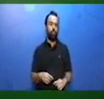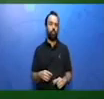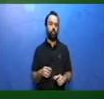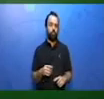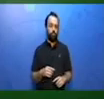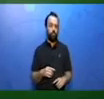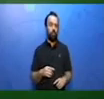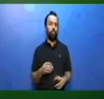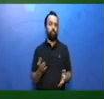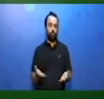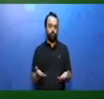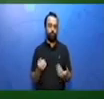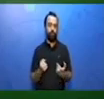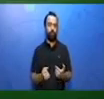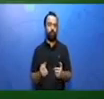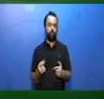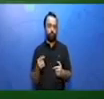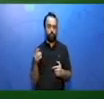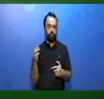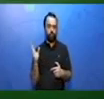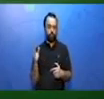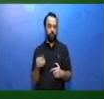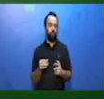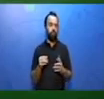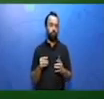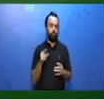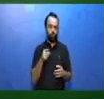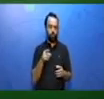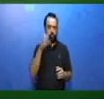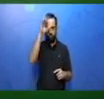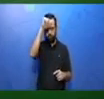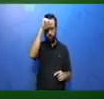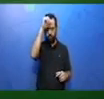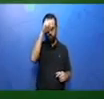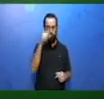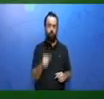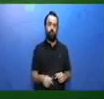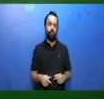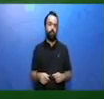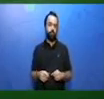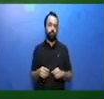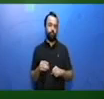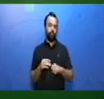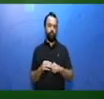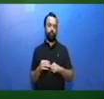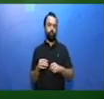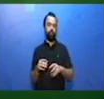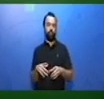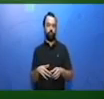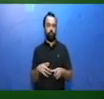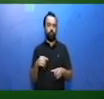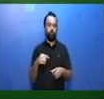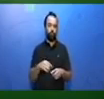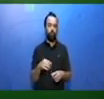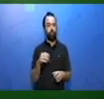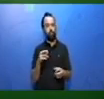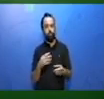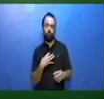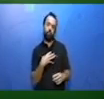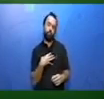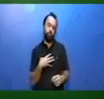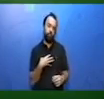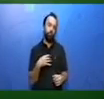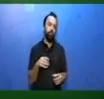seguir. Então, nessa aula você vai aprender. Cada bairro tem um jeito, cada bairro tem